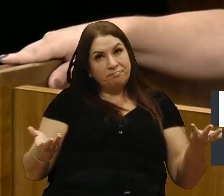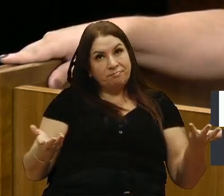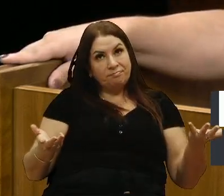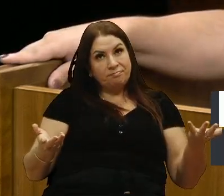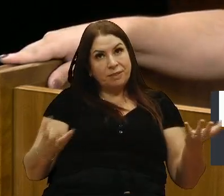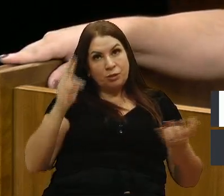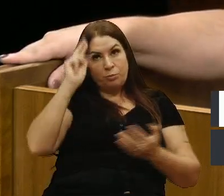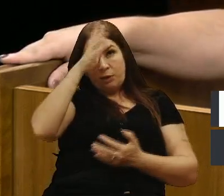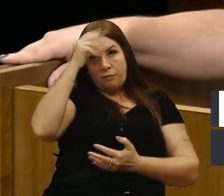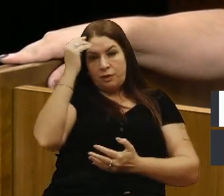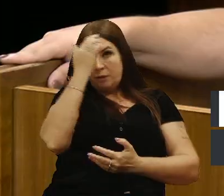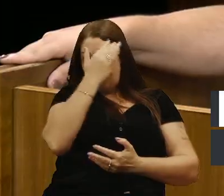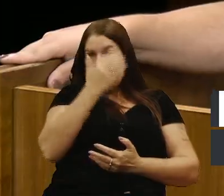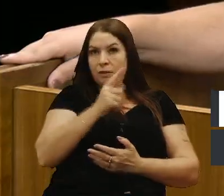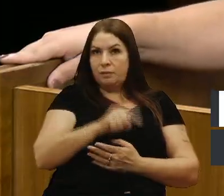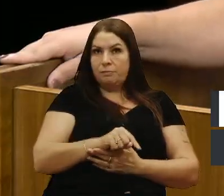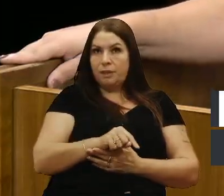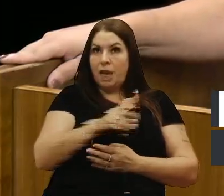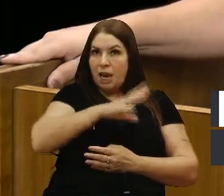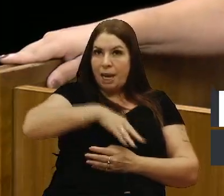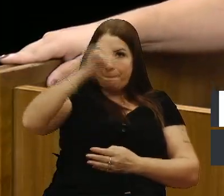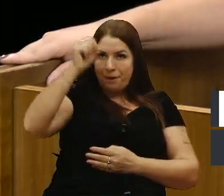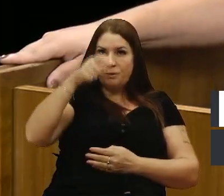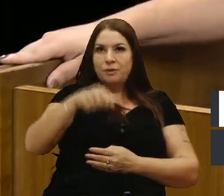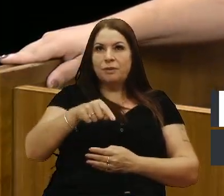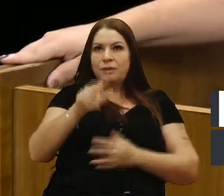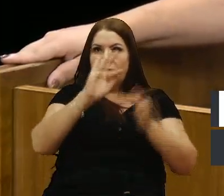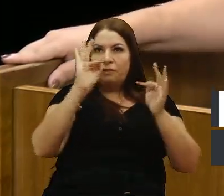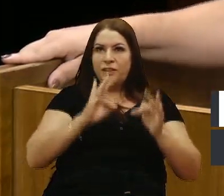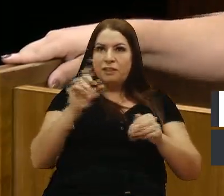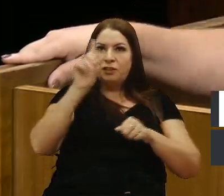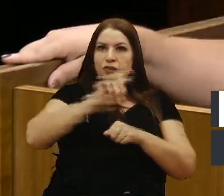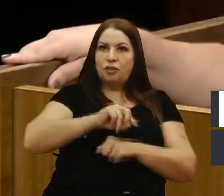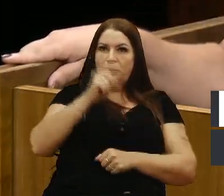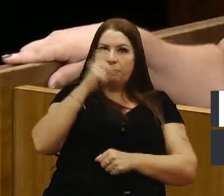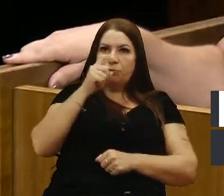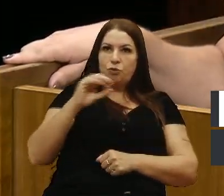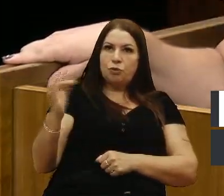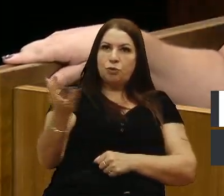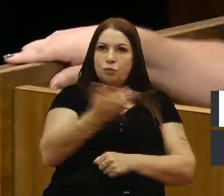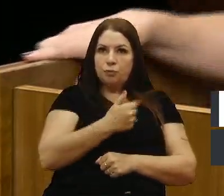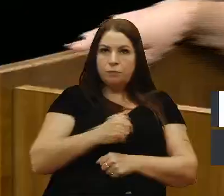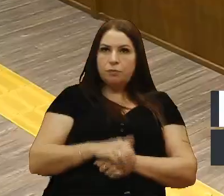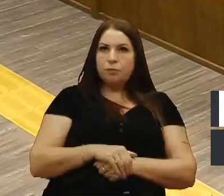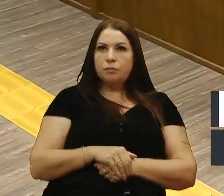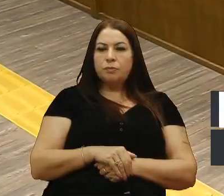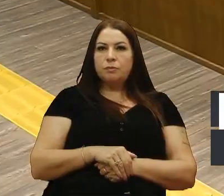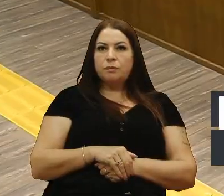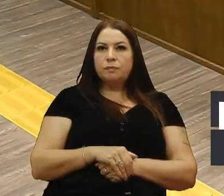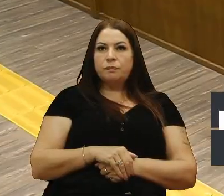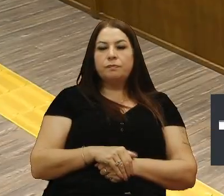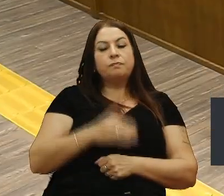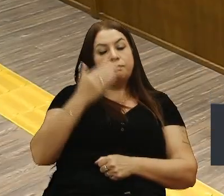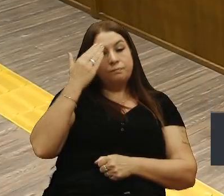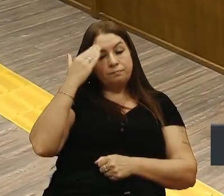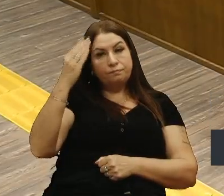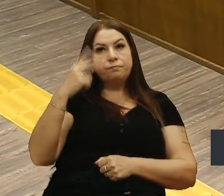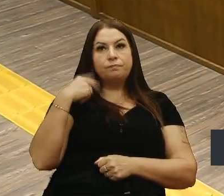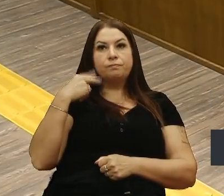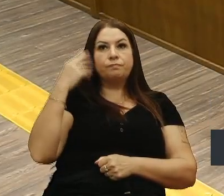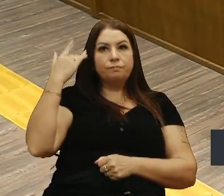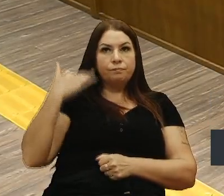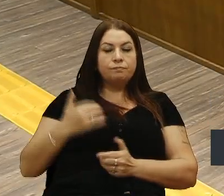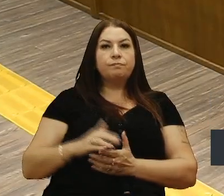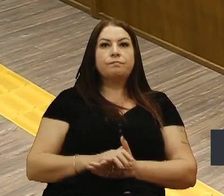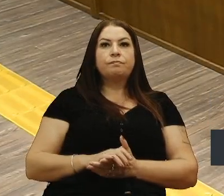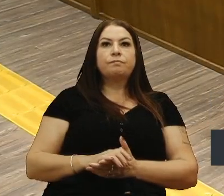o prefeito Adiló é campeão nisso. Feliz Dia da Mentira a todos. Obrigado, vereadora Daiane